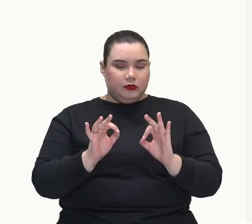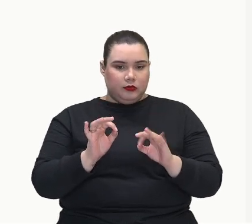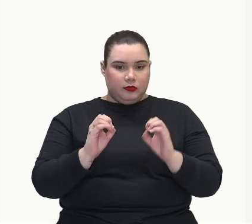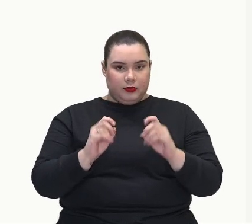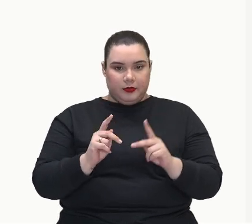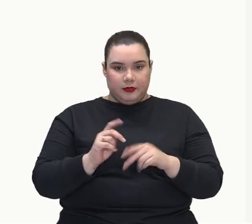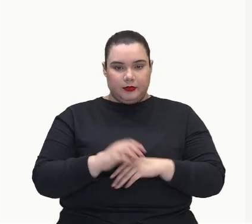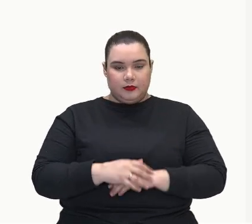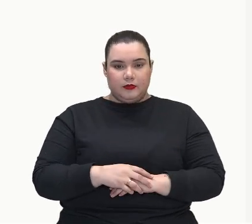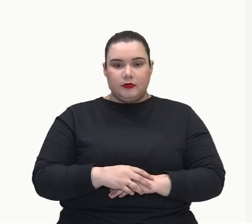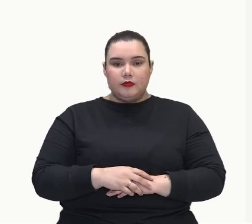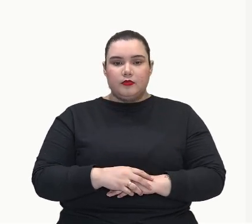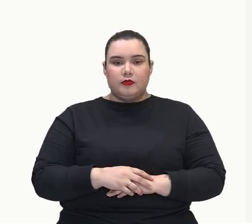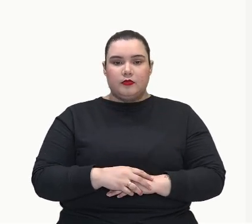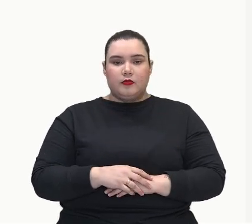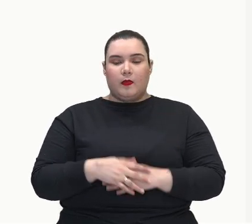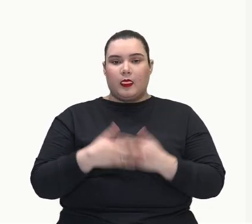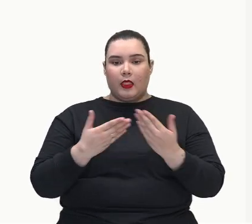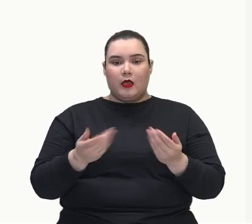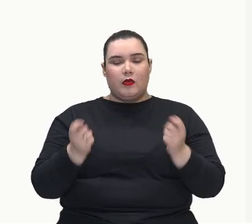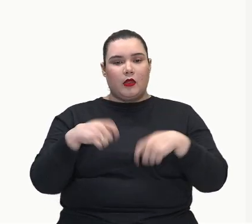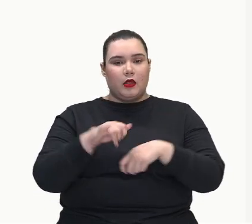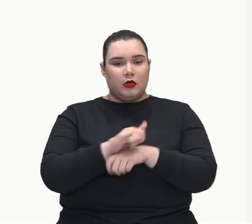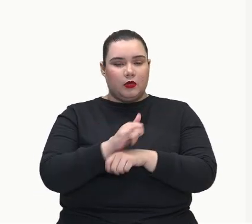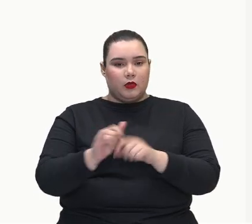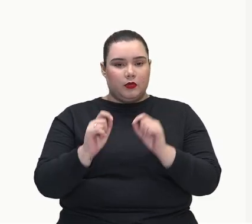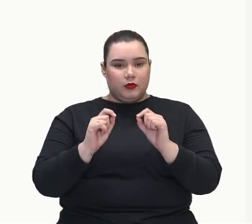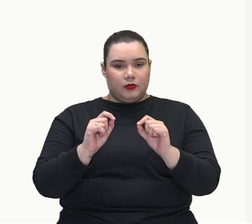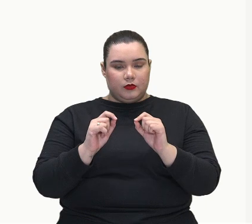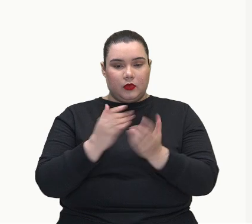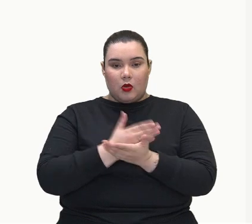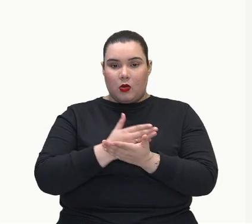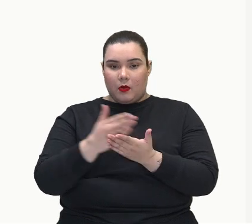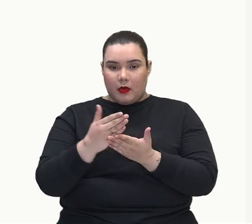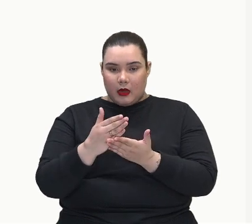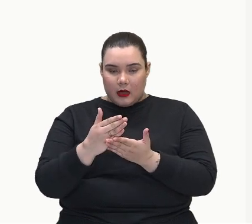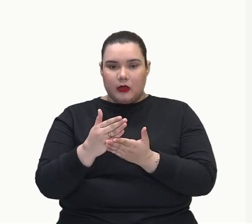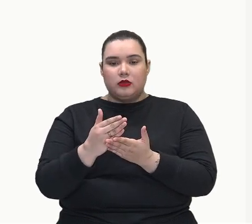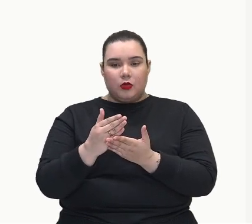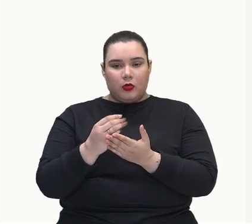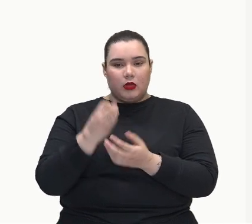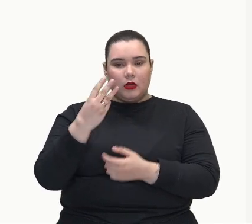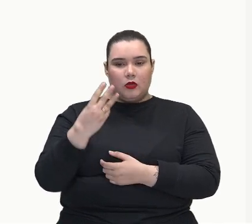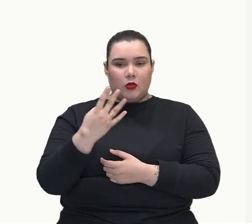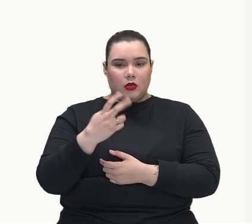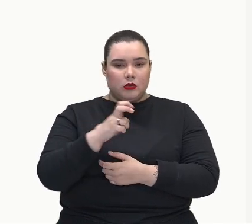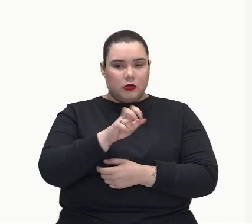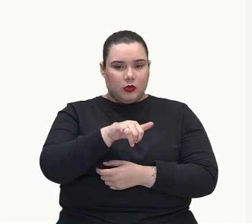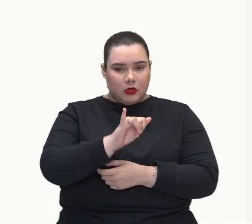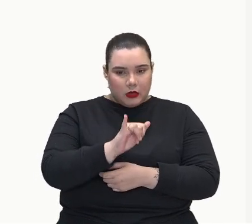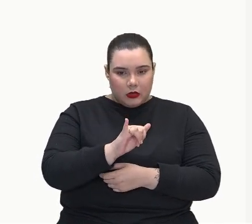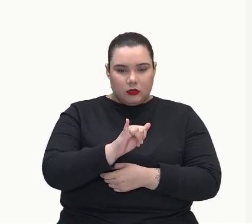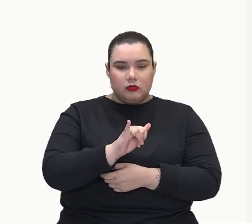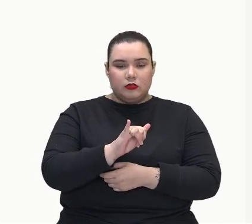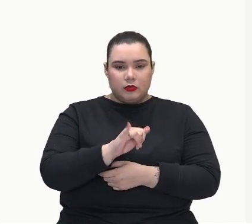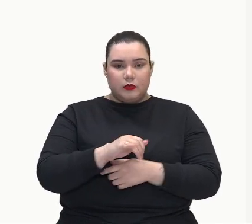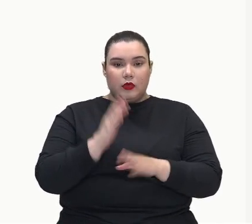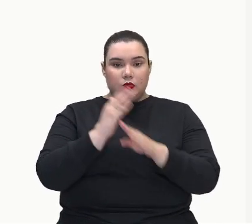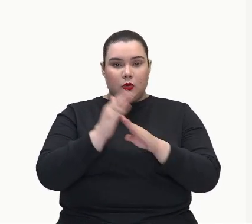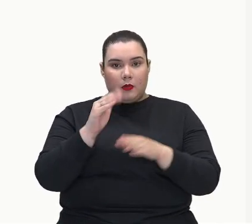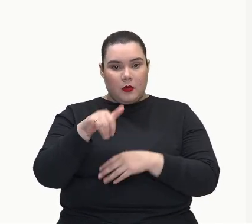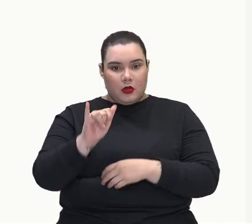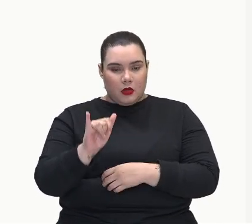faltando. Então, o que a gente pode fazer? A gente pode começar com essa relação aqui, onde a gente vai encontrar o valor de Y,